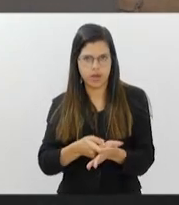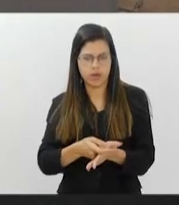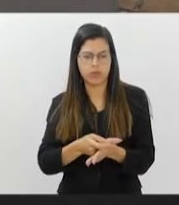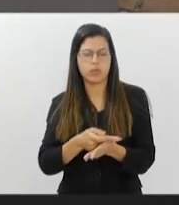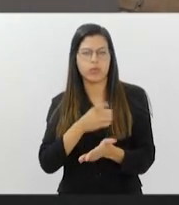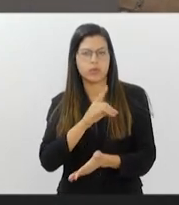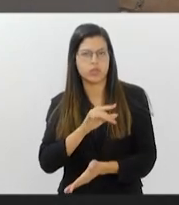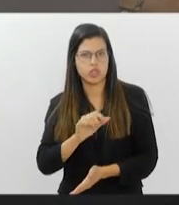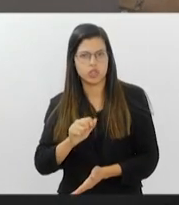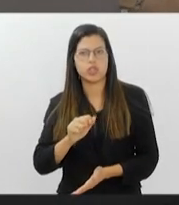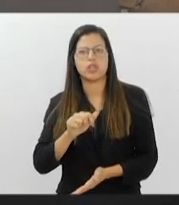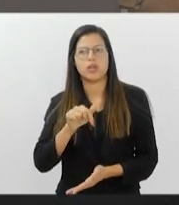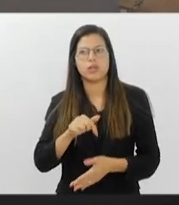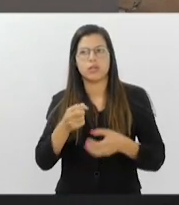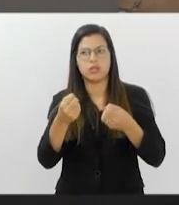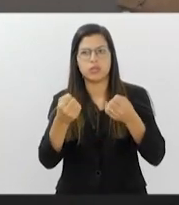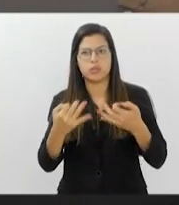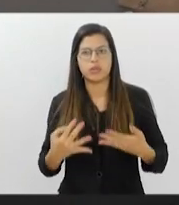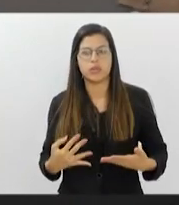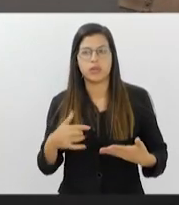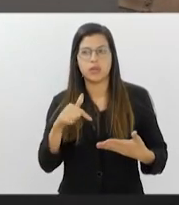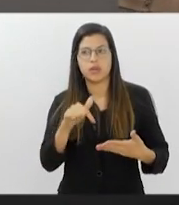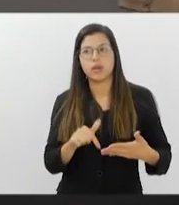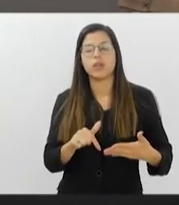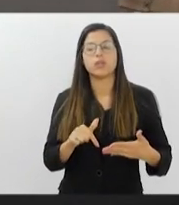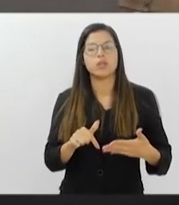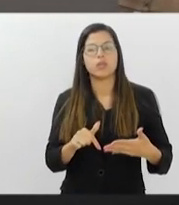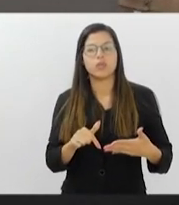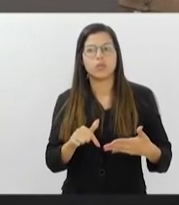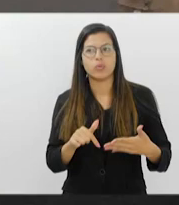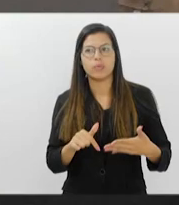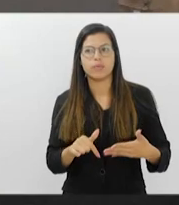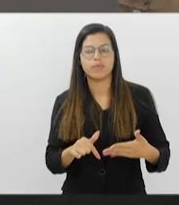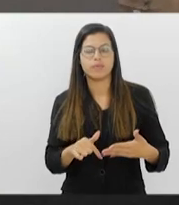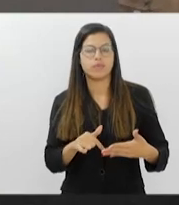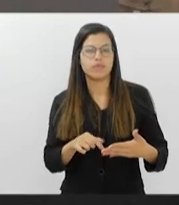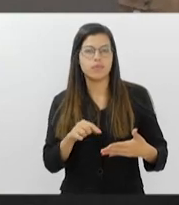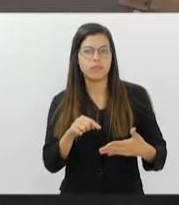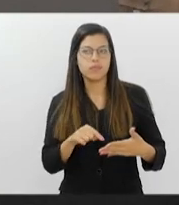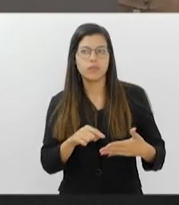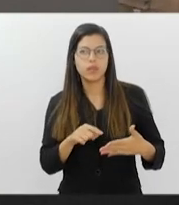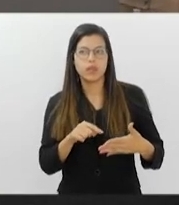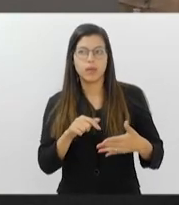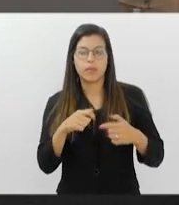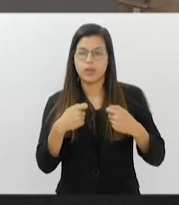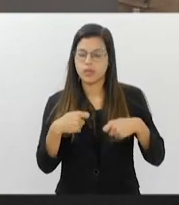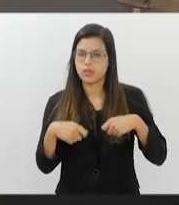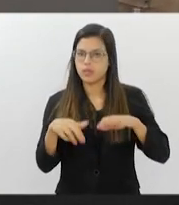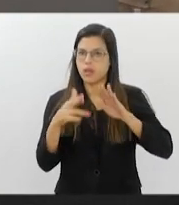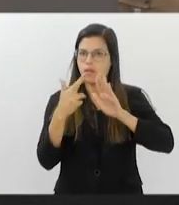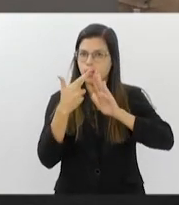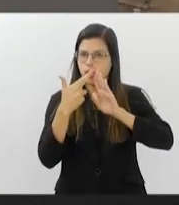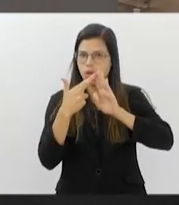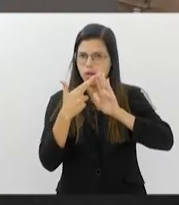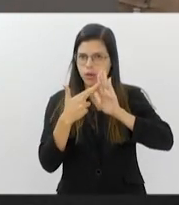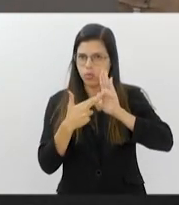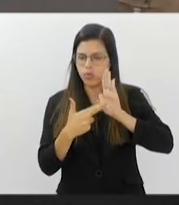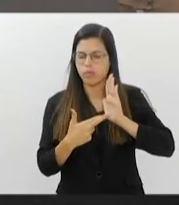Érica Takimoto, o PA 10.433 deveria ter sido regulamentado